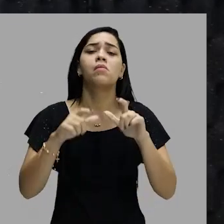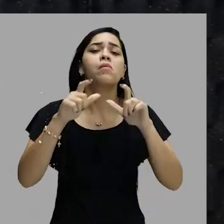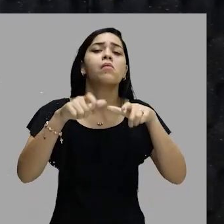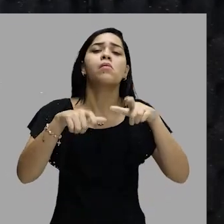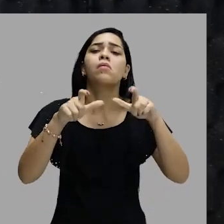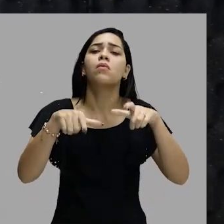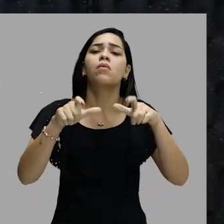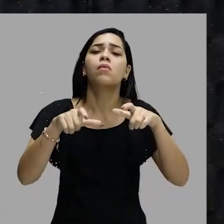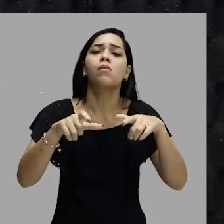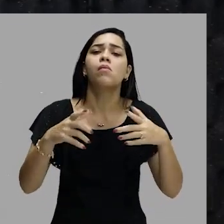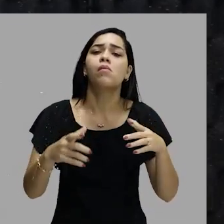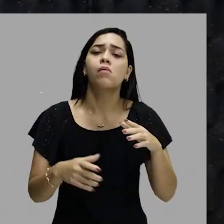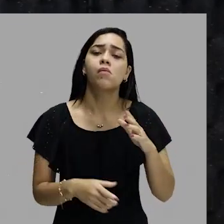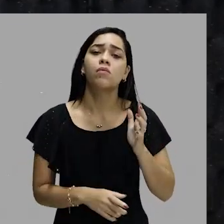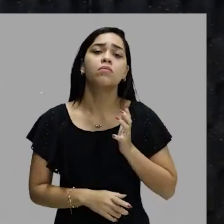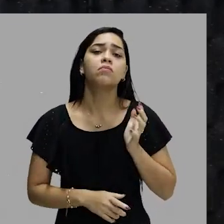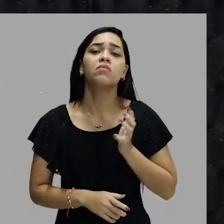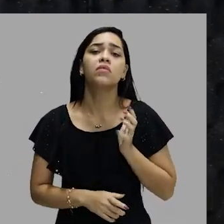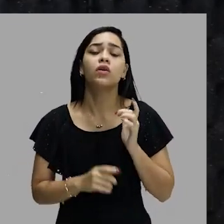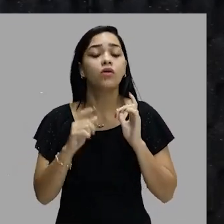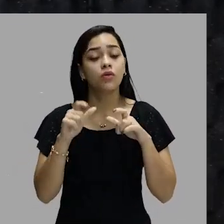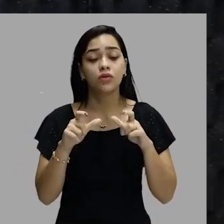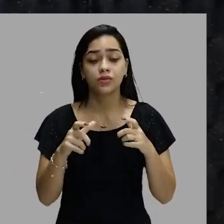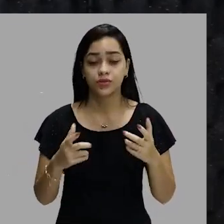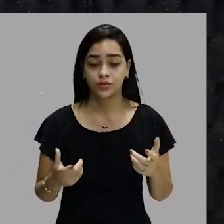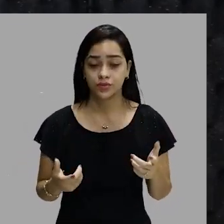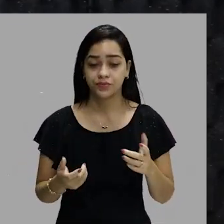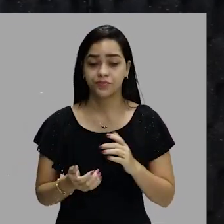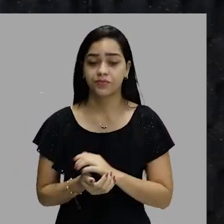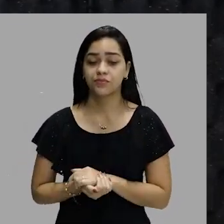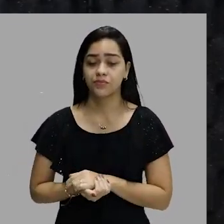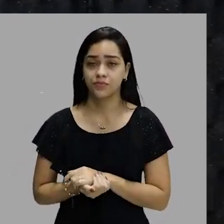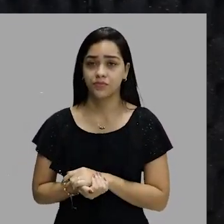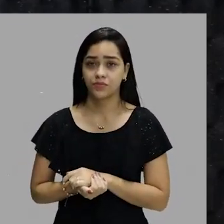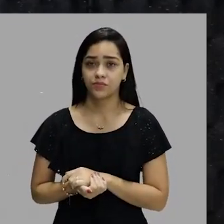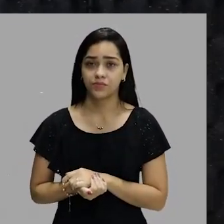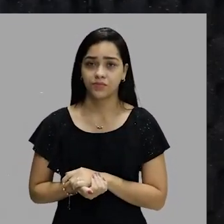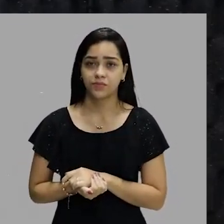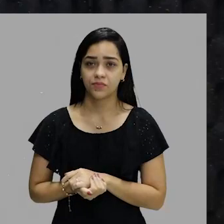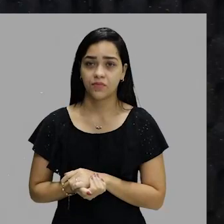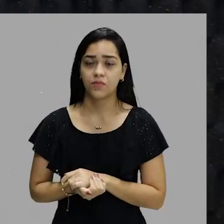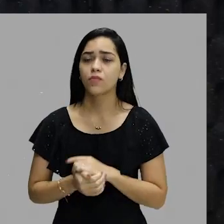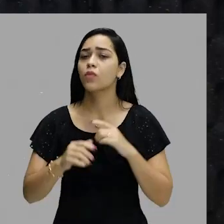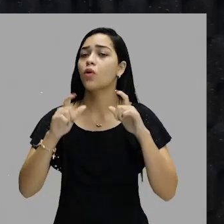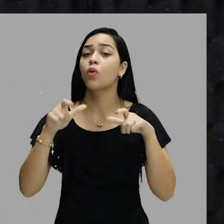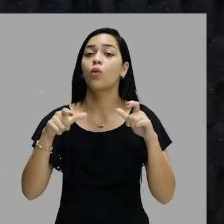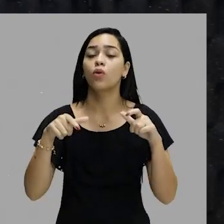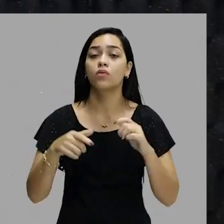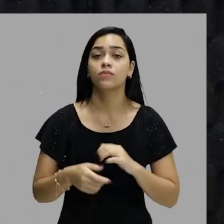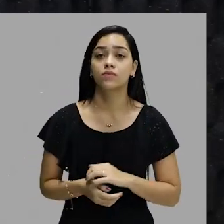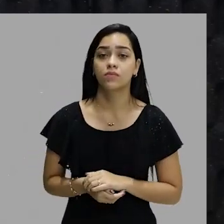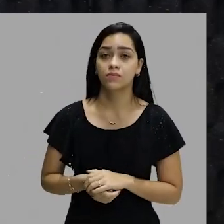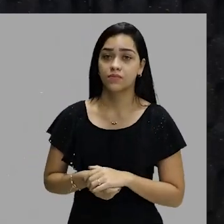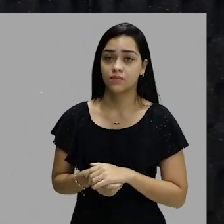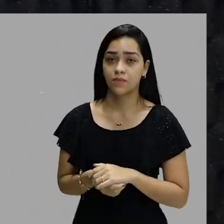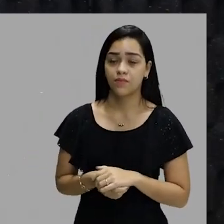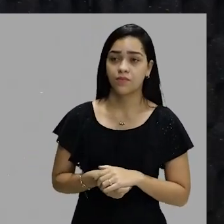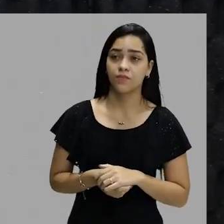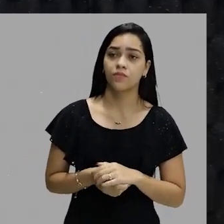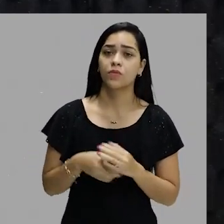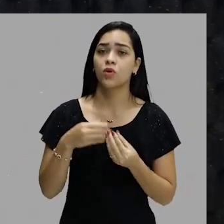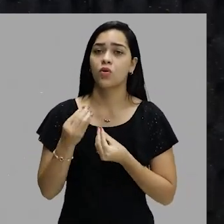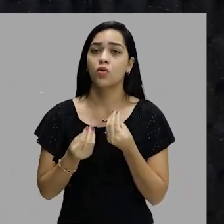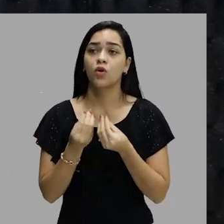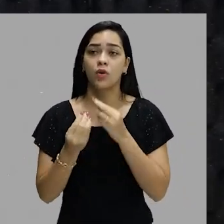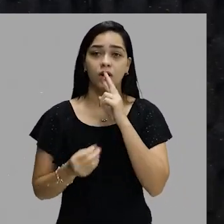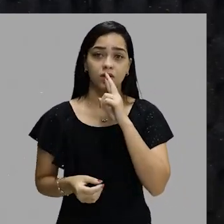está falando aí de burguesia? Né? Olha aqui a questão, a resposta. Descontentamento da nobreza. Onde está isso? Bom, como